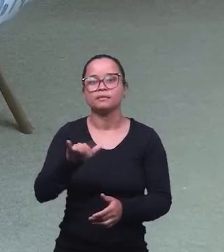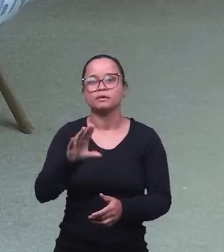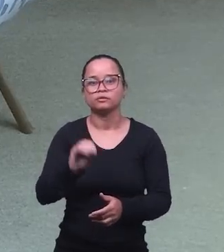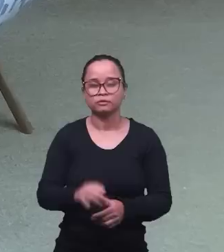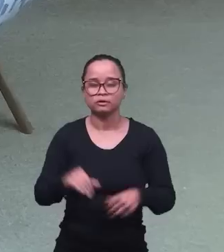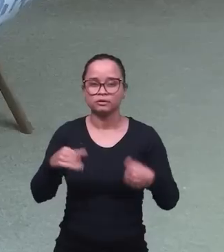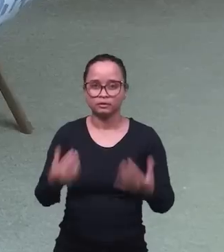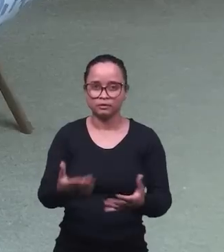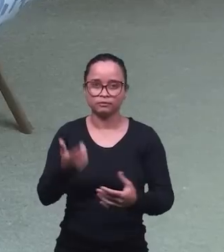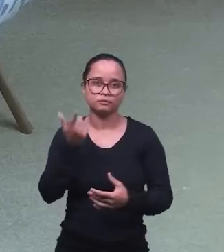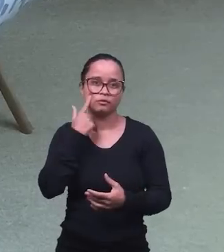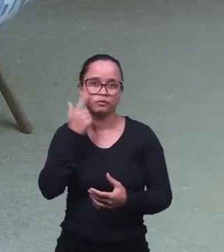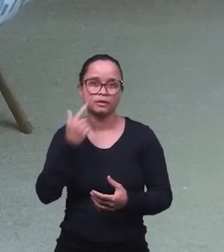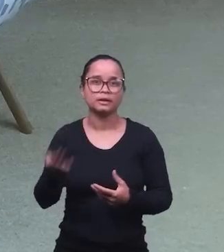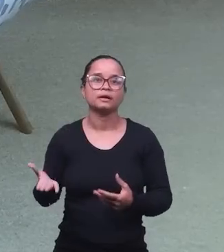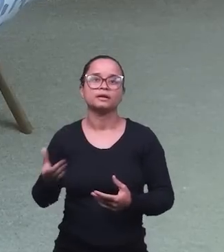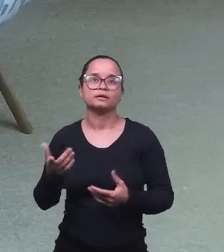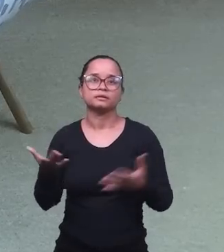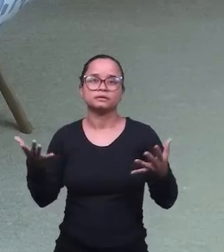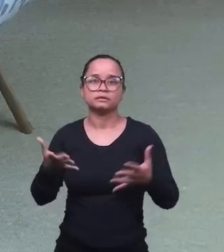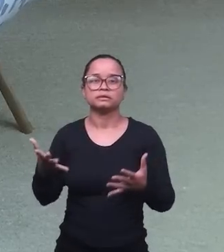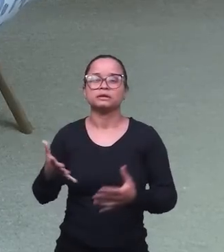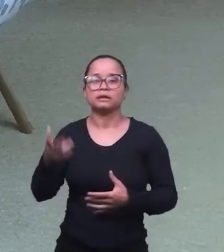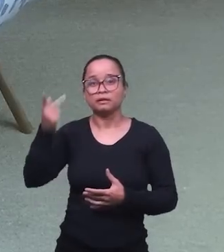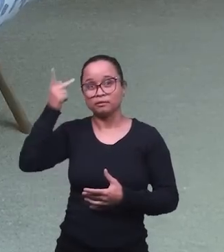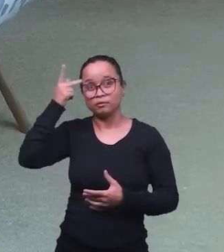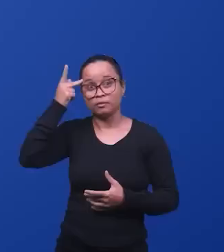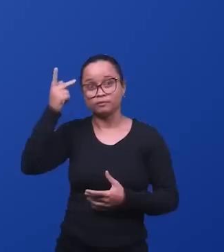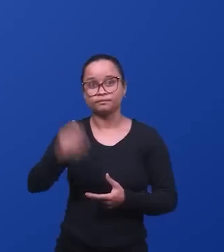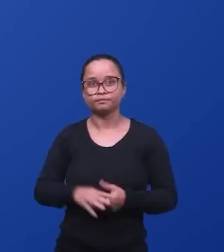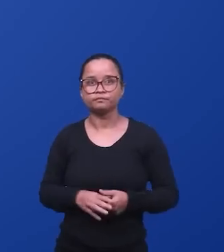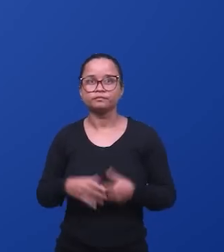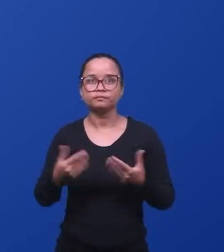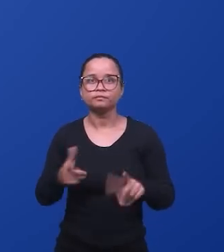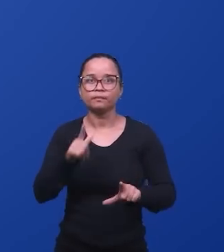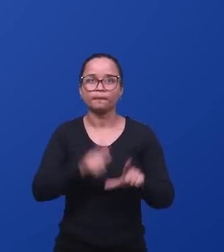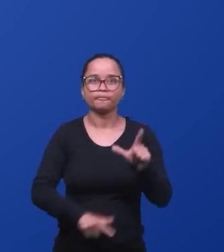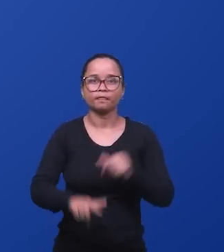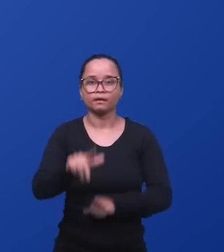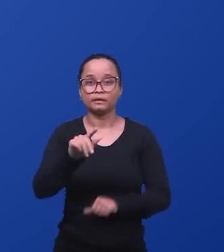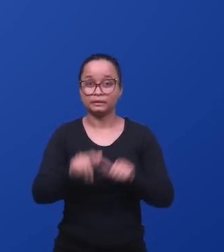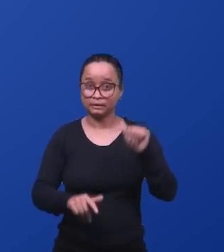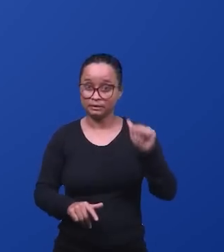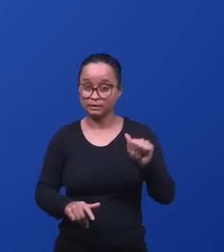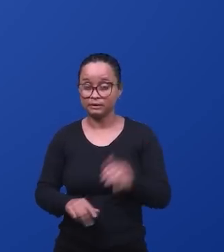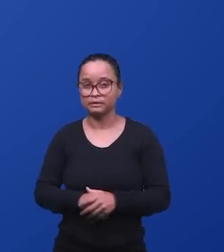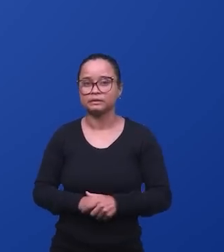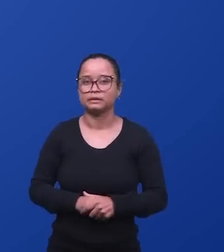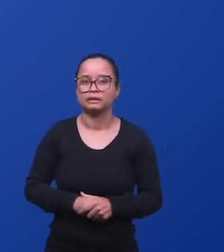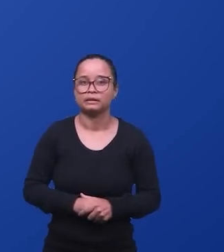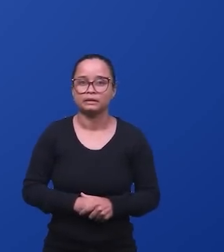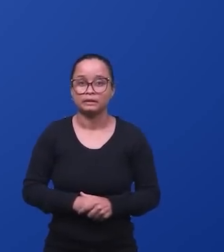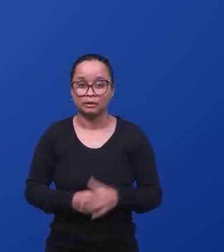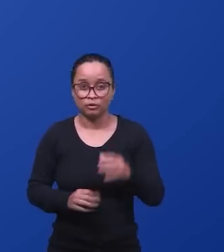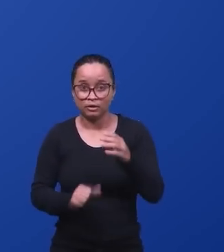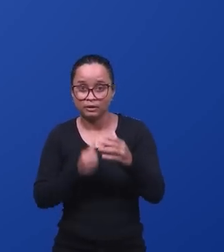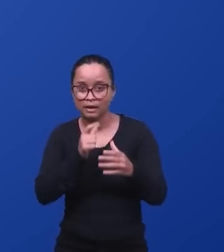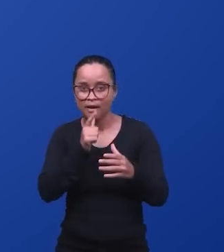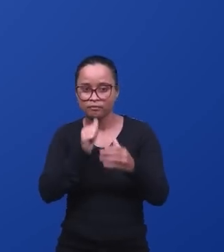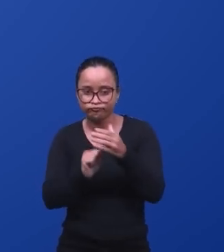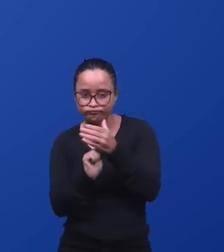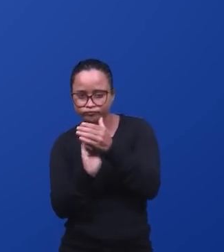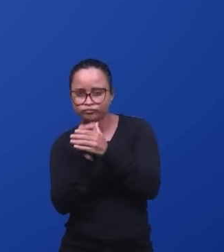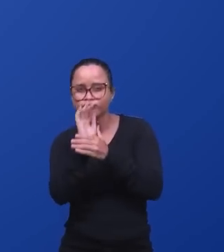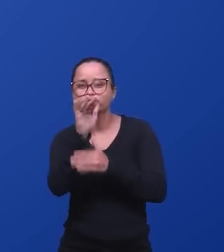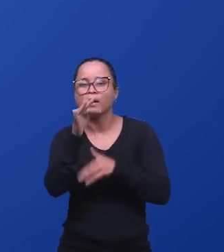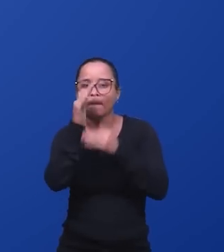Santos, estado de São Paulo. Vamos ouvi-lo então. Meus irmãos, a letra A fonte dos jardins, meus